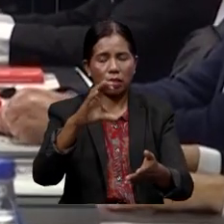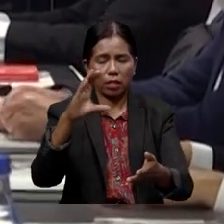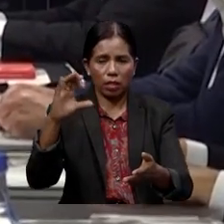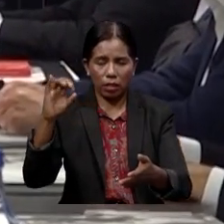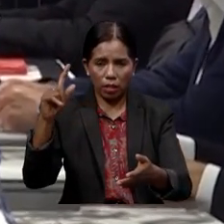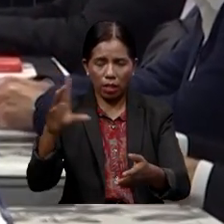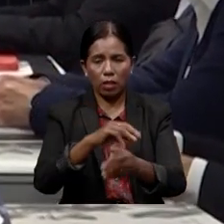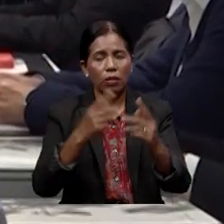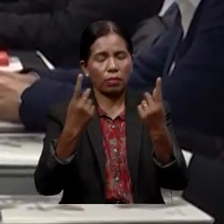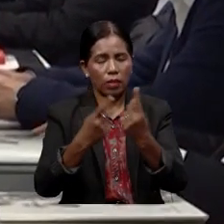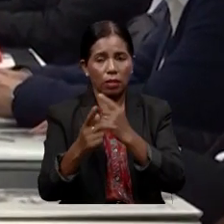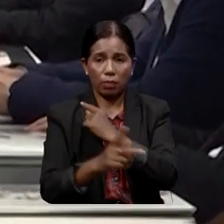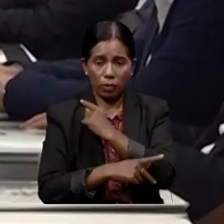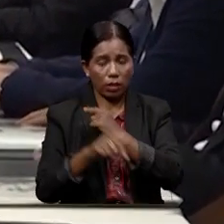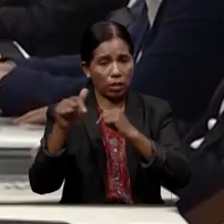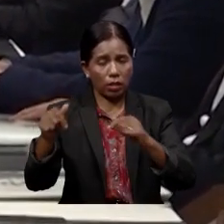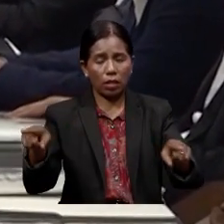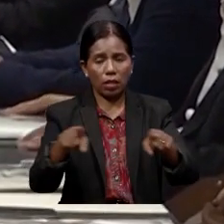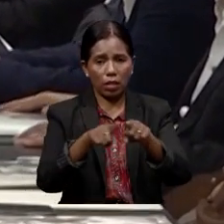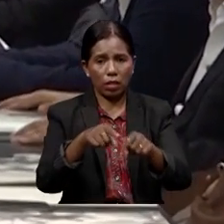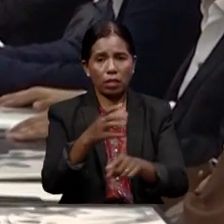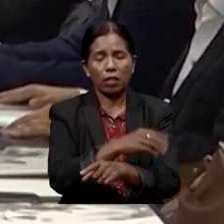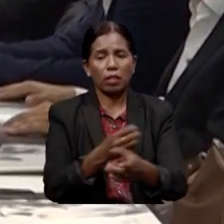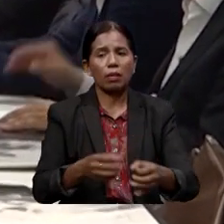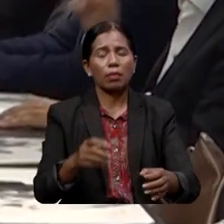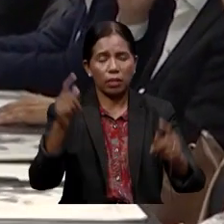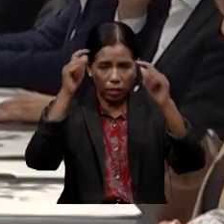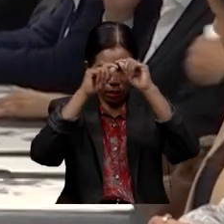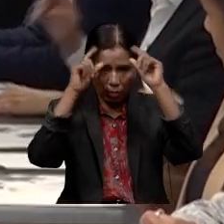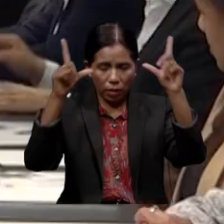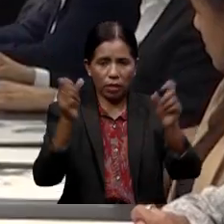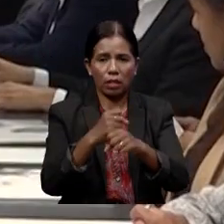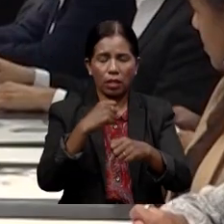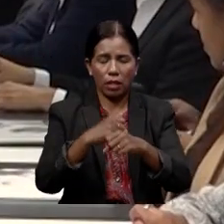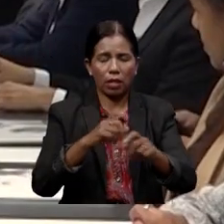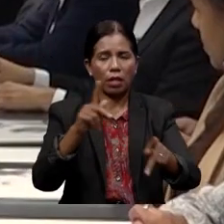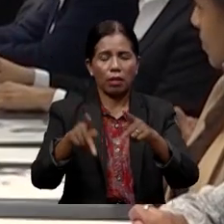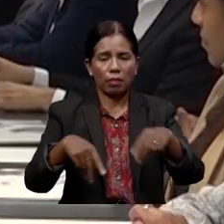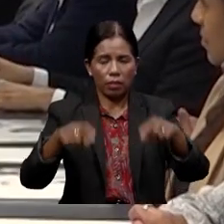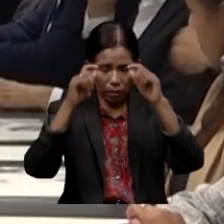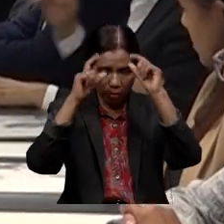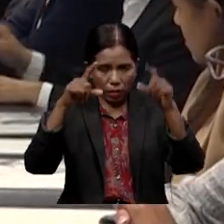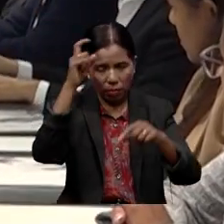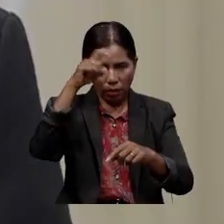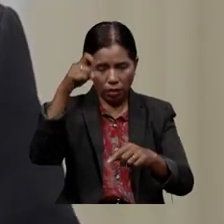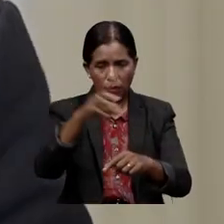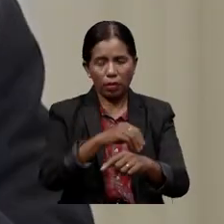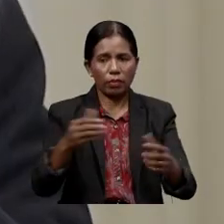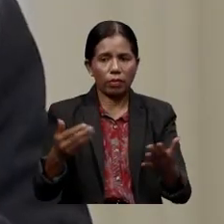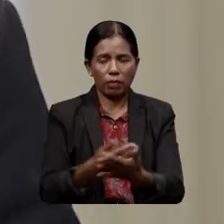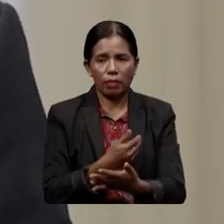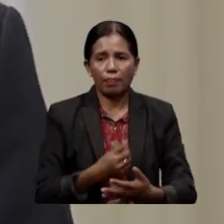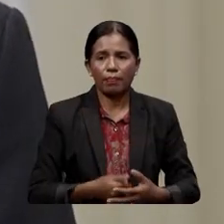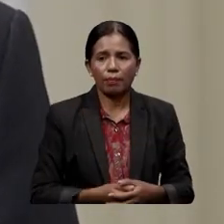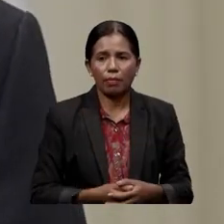empresa Consultório Portugal, né, no dar conquista boa ida para Timor-Leste, também se produz empresário Timor-One. Excelente. No inovativo.